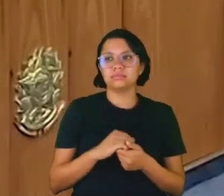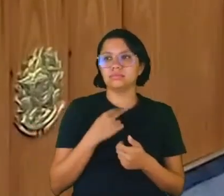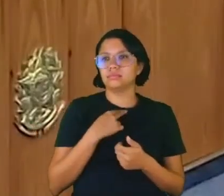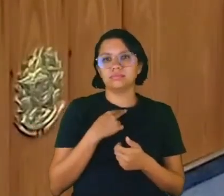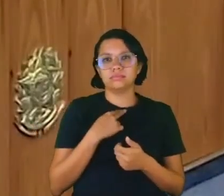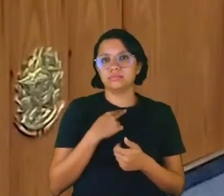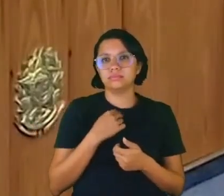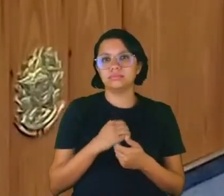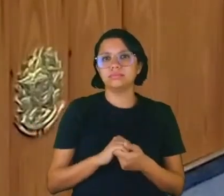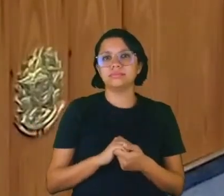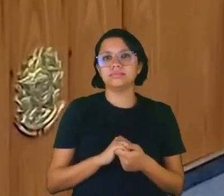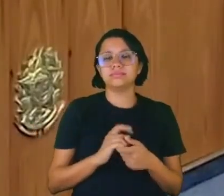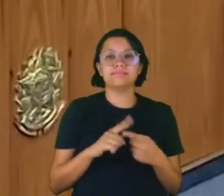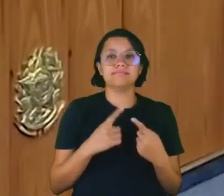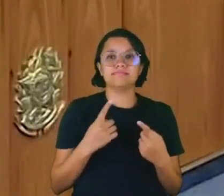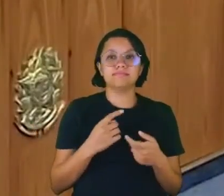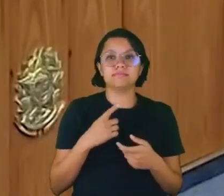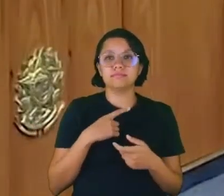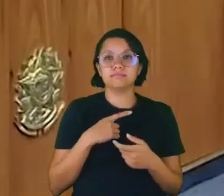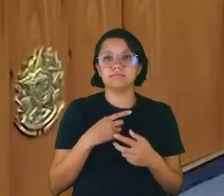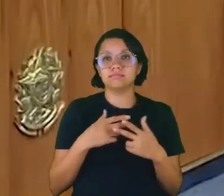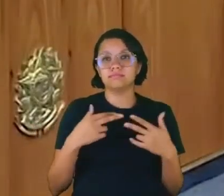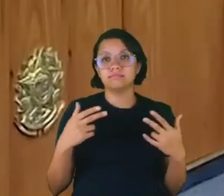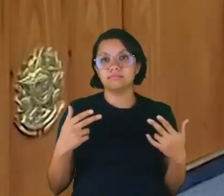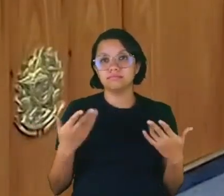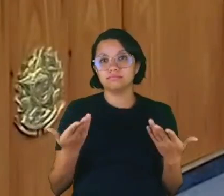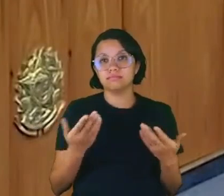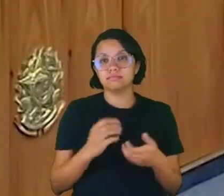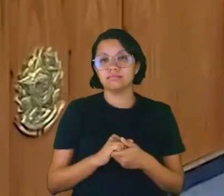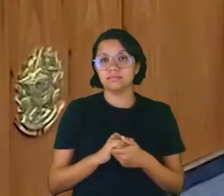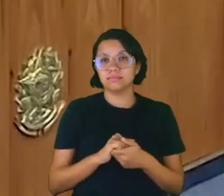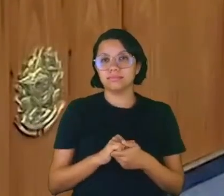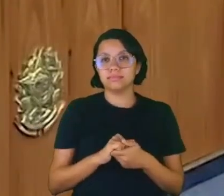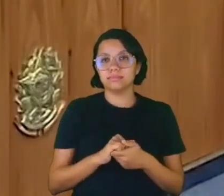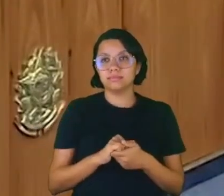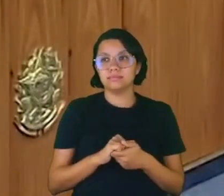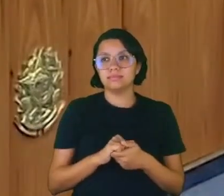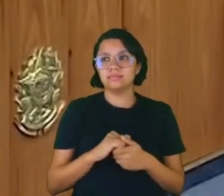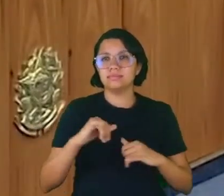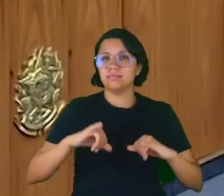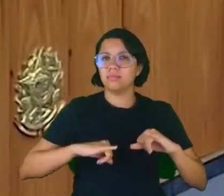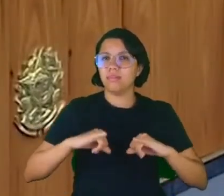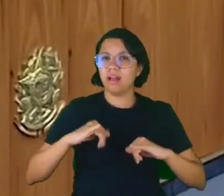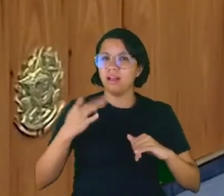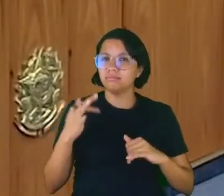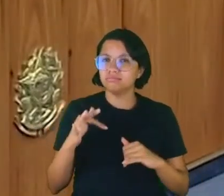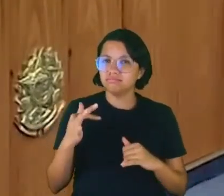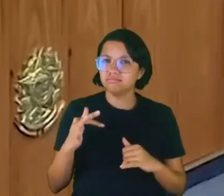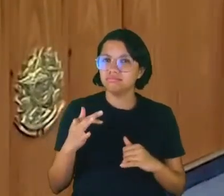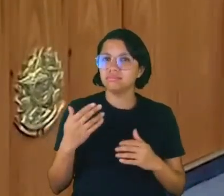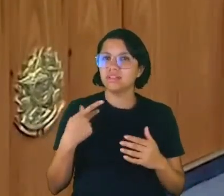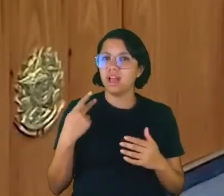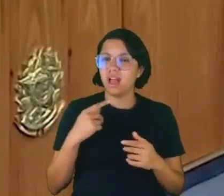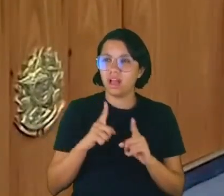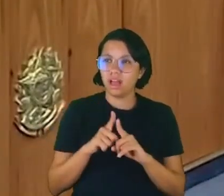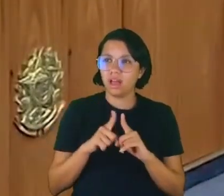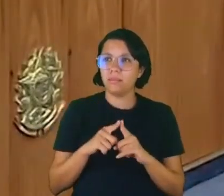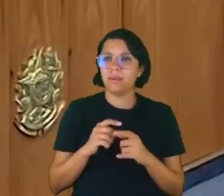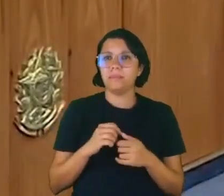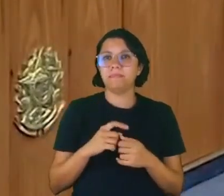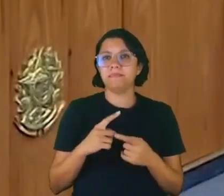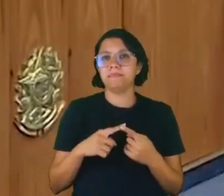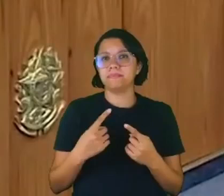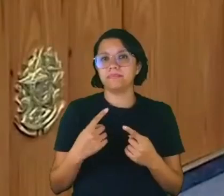podemos. Mas tem essas coisas que machucam a gente também, né, de ver, né? Mas a